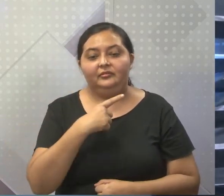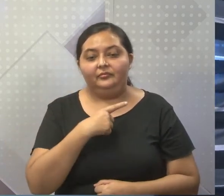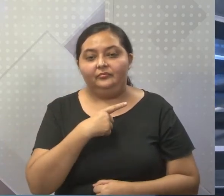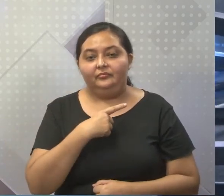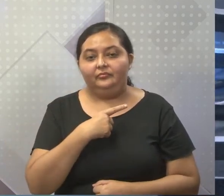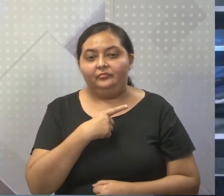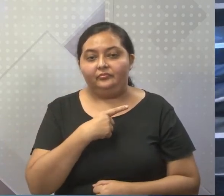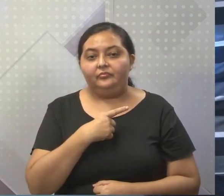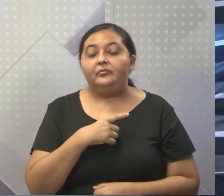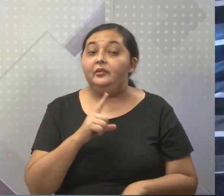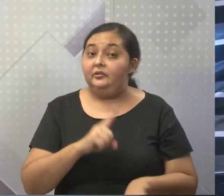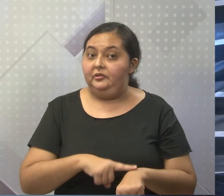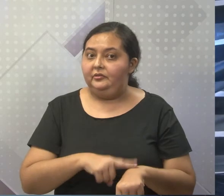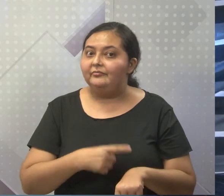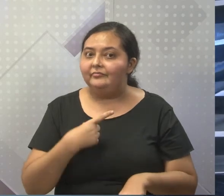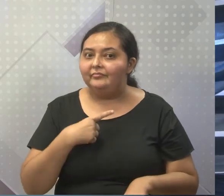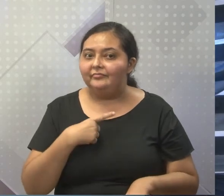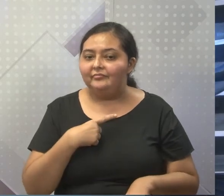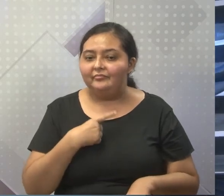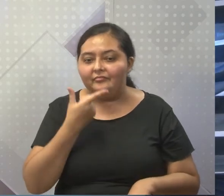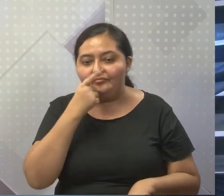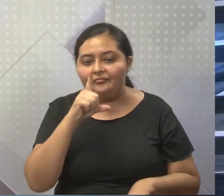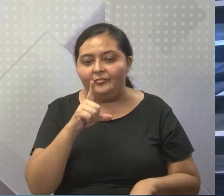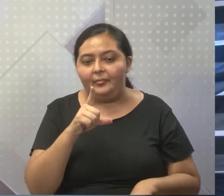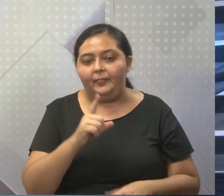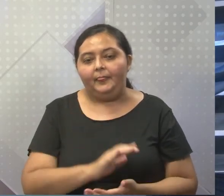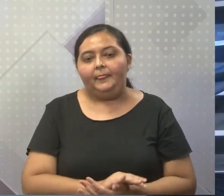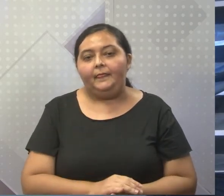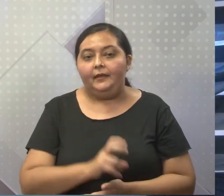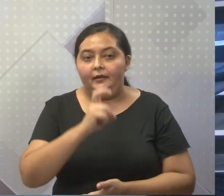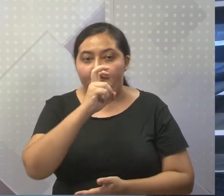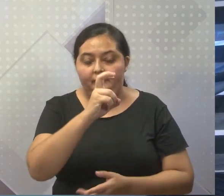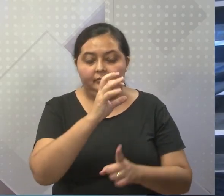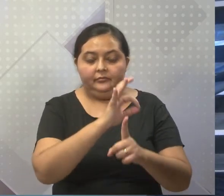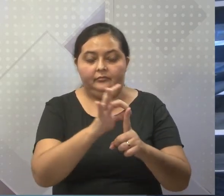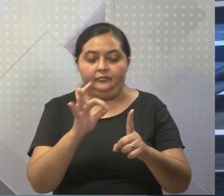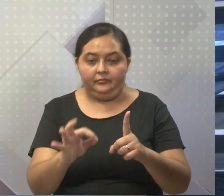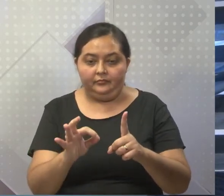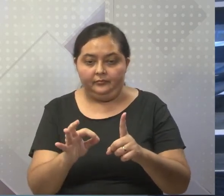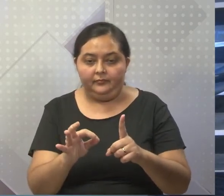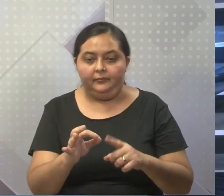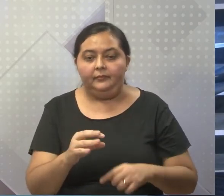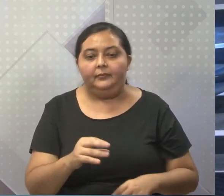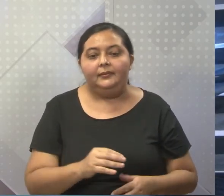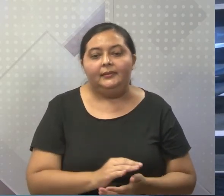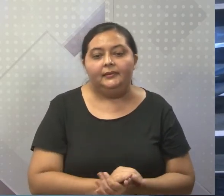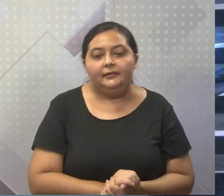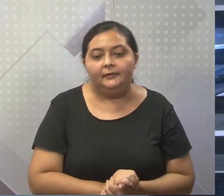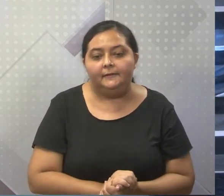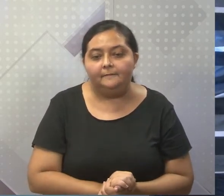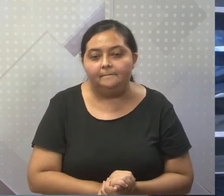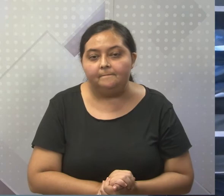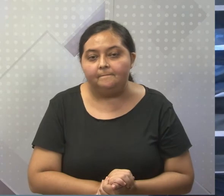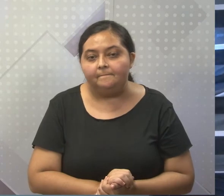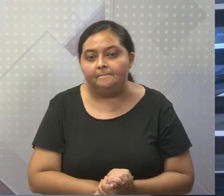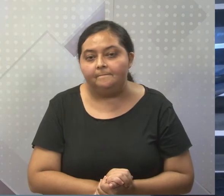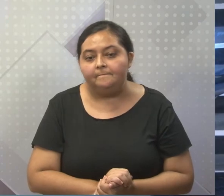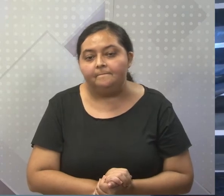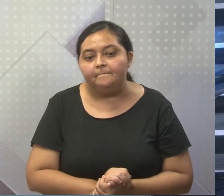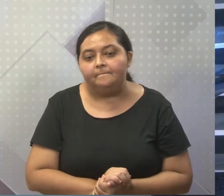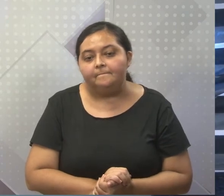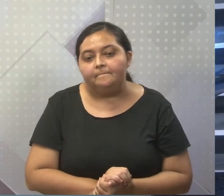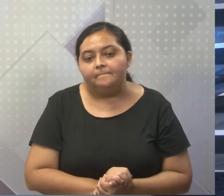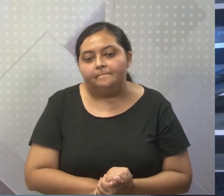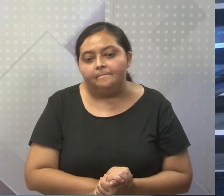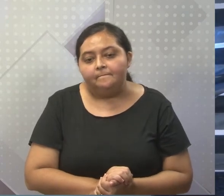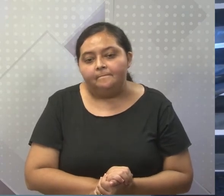direitinho, já ganhando tempo, hein? Vou transformar aqui, ó. Ele está na forma de potência, desculpa, na forma de porcentagem,